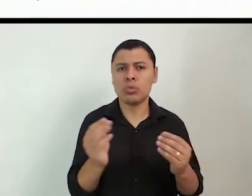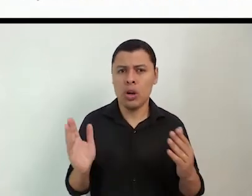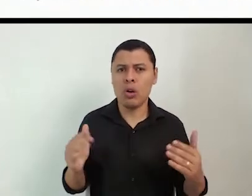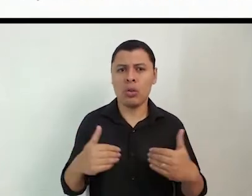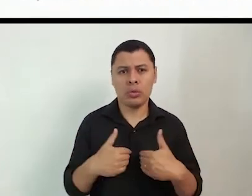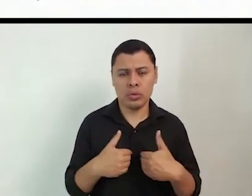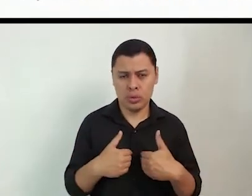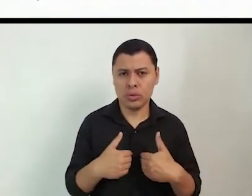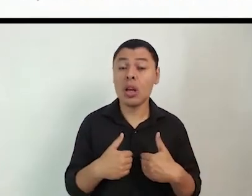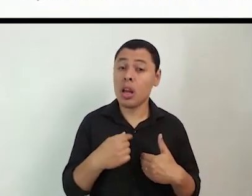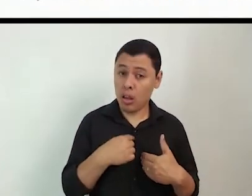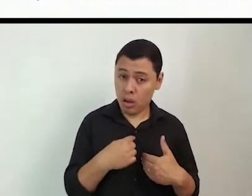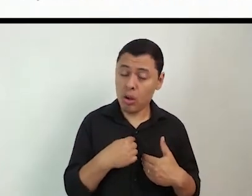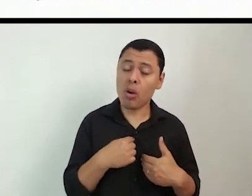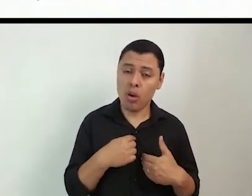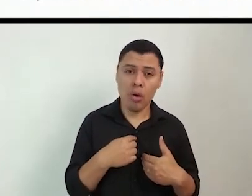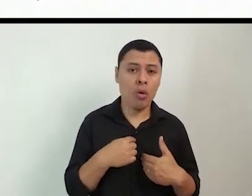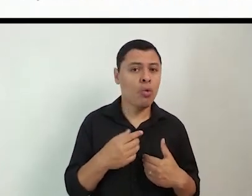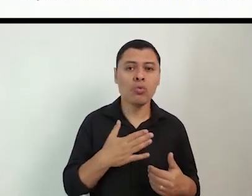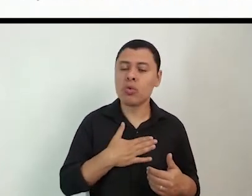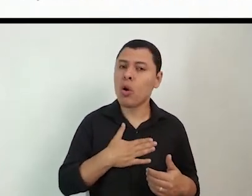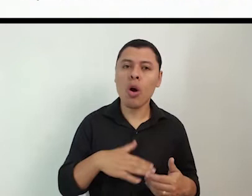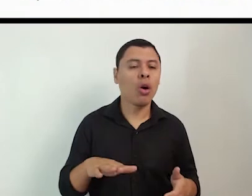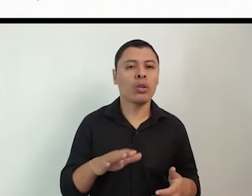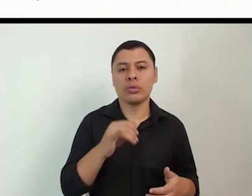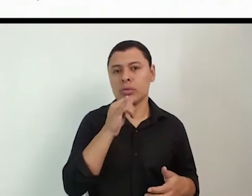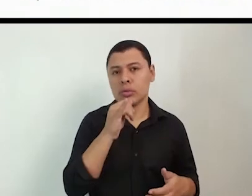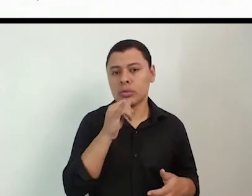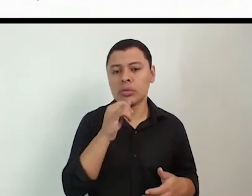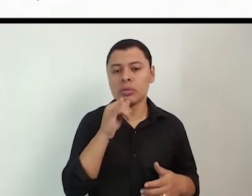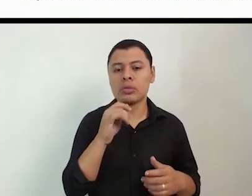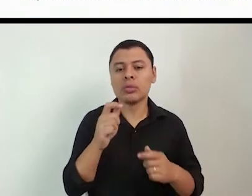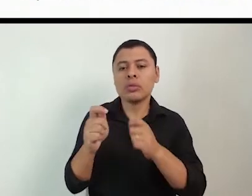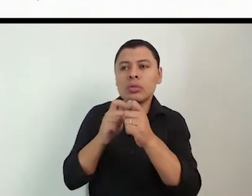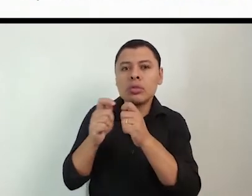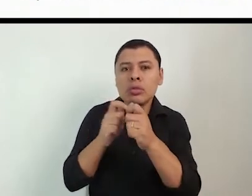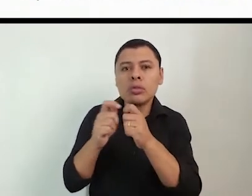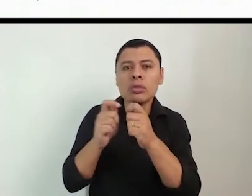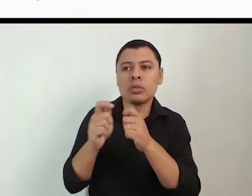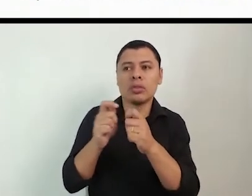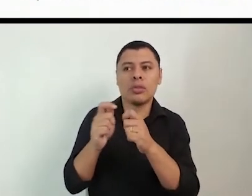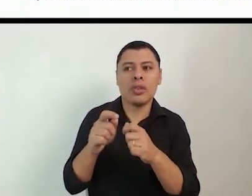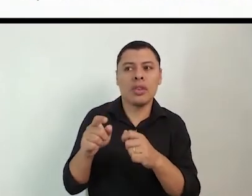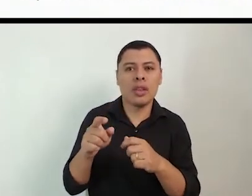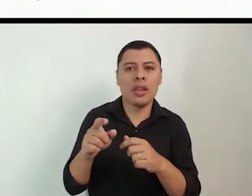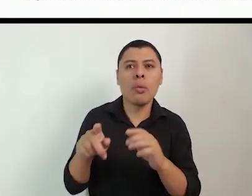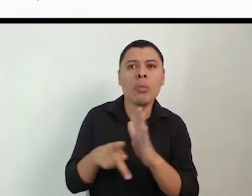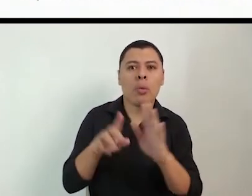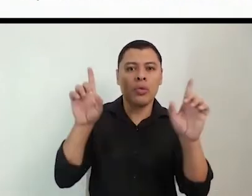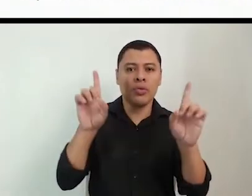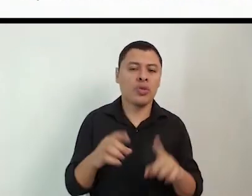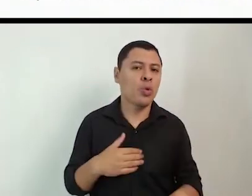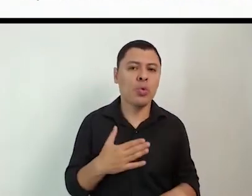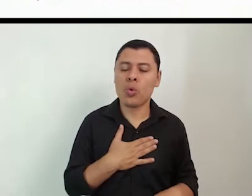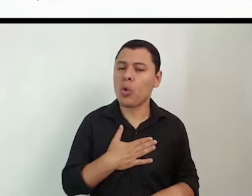por exemplo, escolhe não participar de um processo seletivo enquanto pessoa com deficiência, né? E